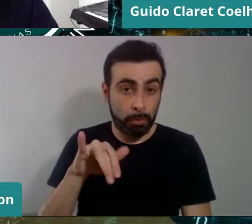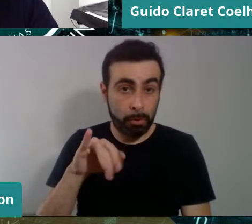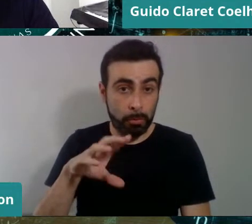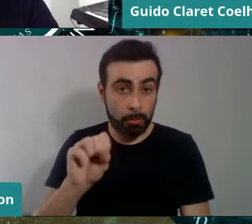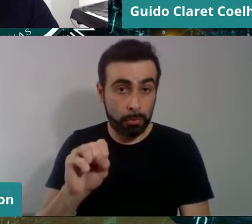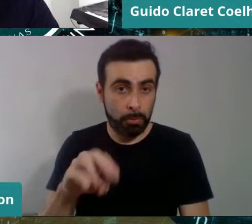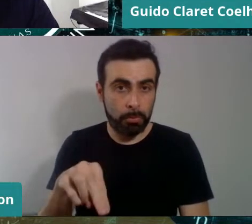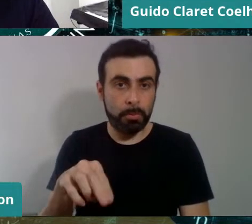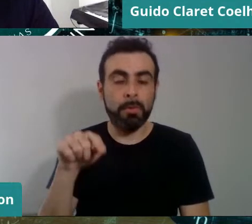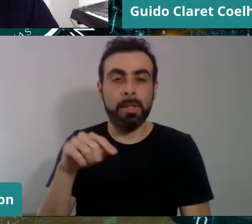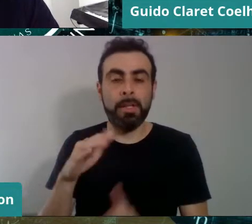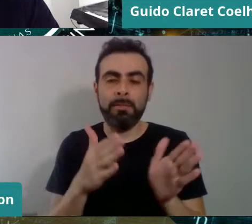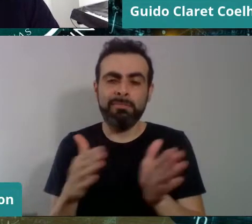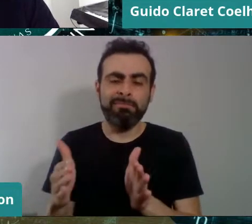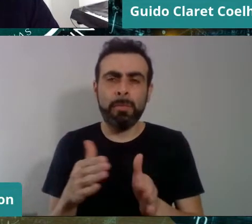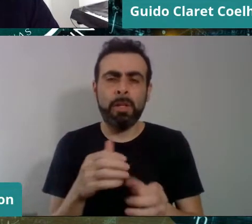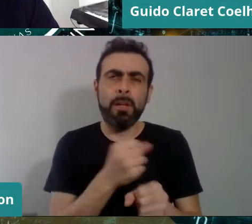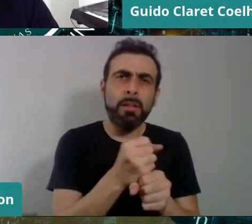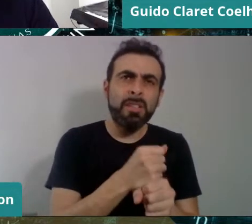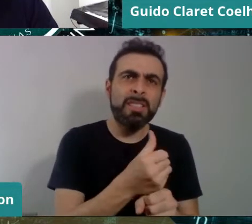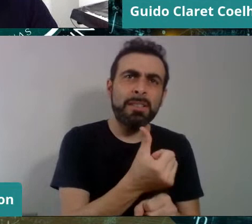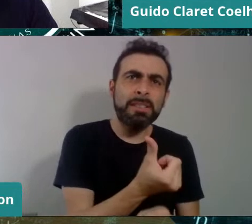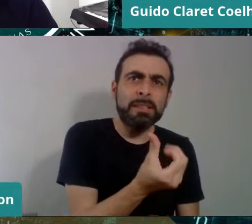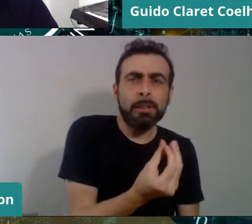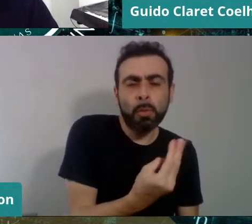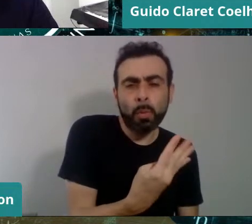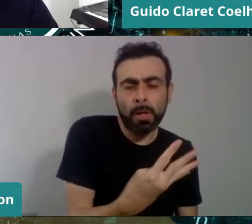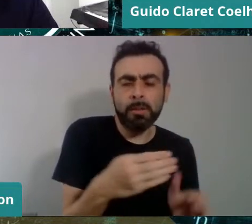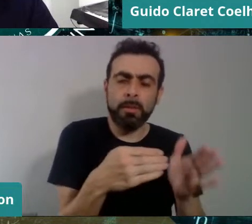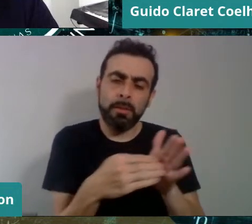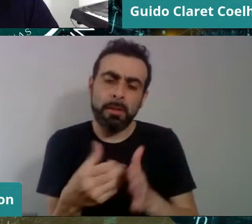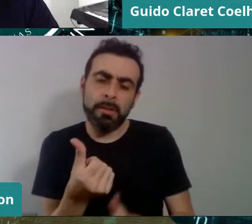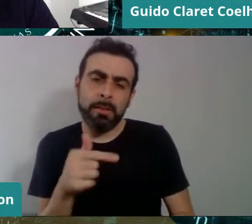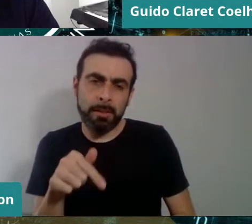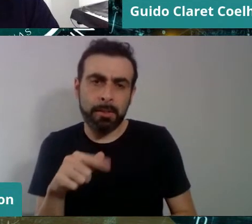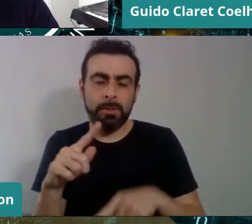67. Depois, o professor Antônio Dorabialo,